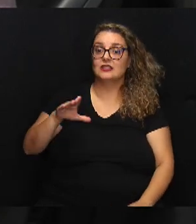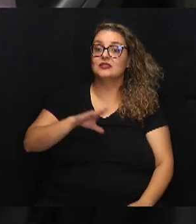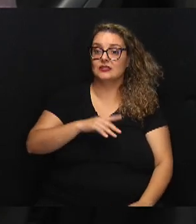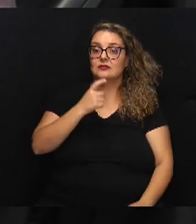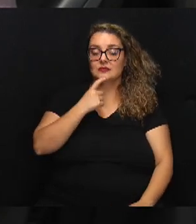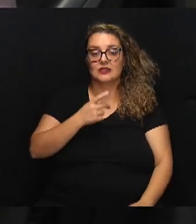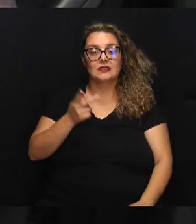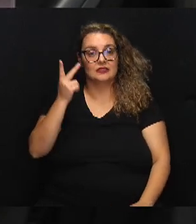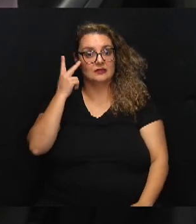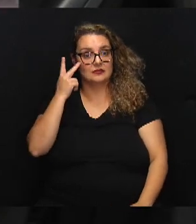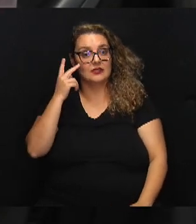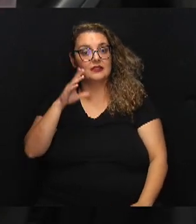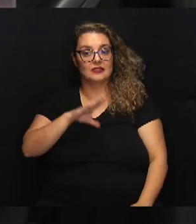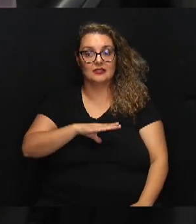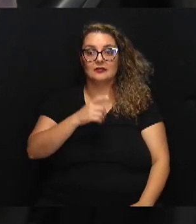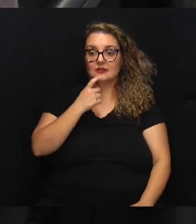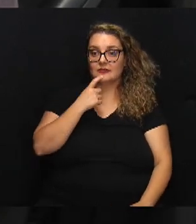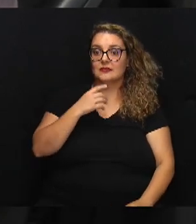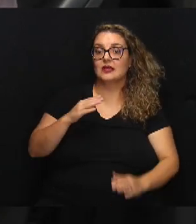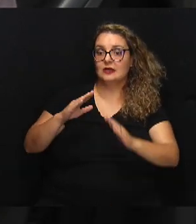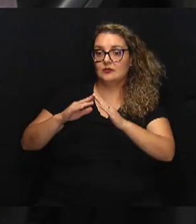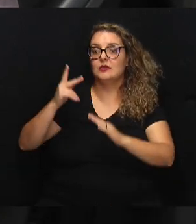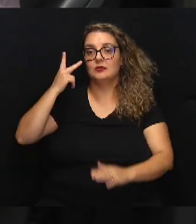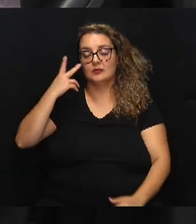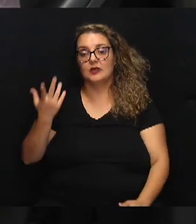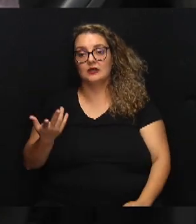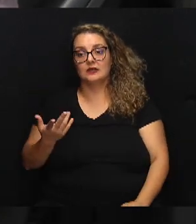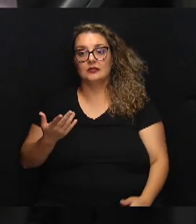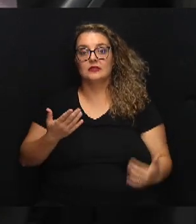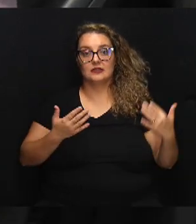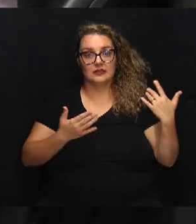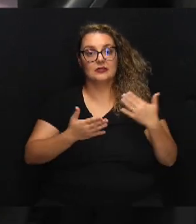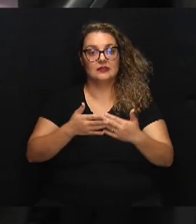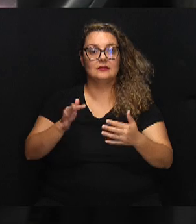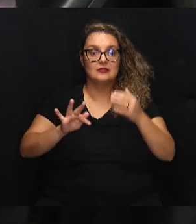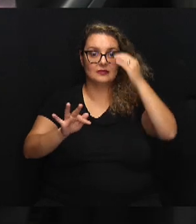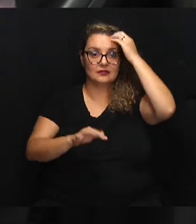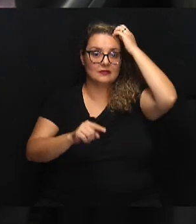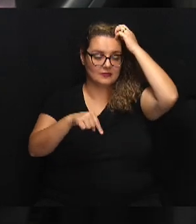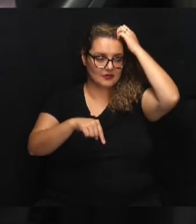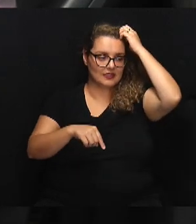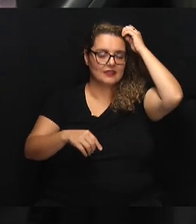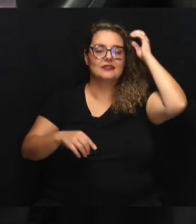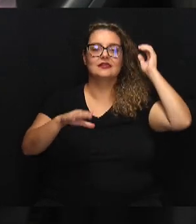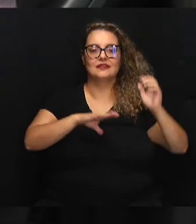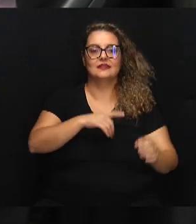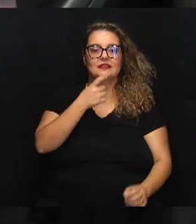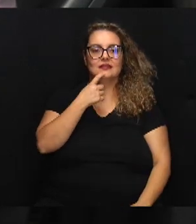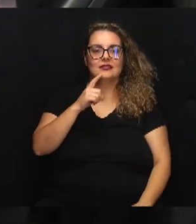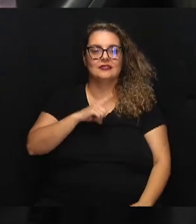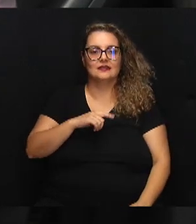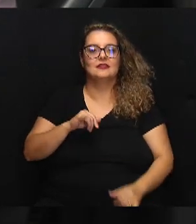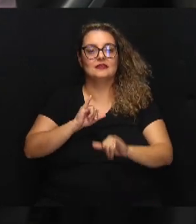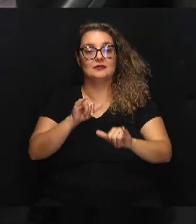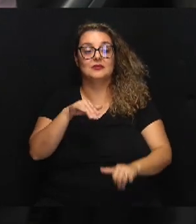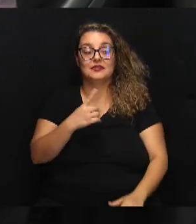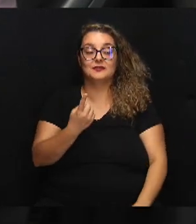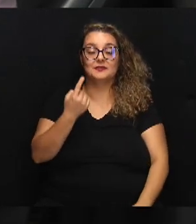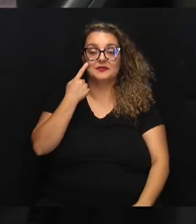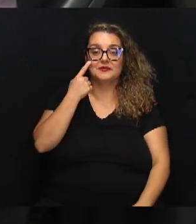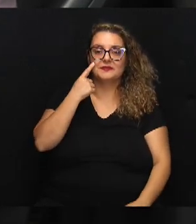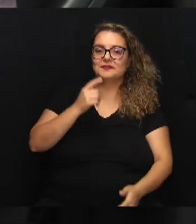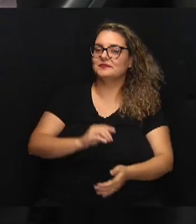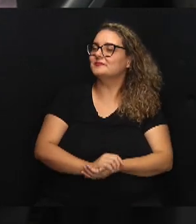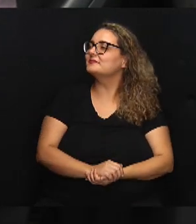Ele Campinas. é de Campinas, sim. Ah. Tá morando em São Paulo já desde também daquela época da faculdade. Tá, né? mas é de Campinas. É. Tem mais uma mensagem para você. Vamos lá. Vamos